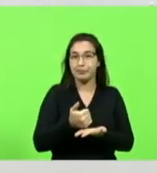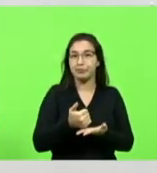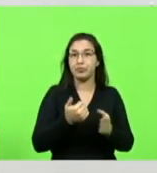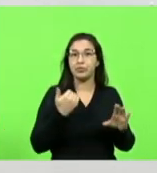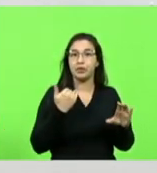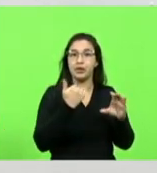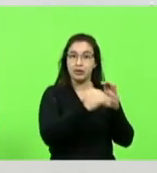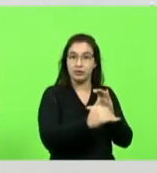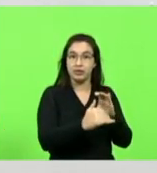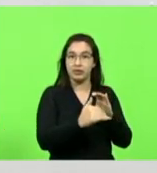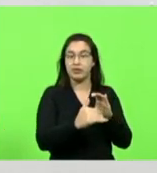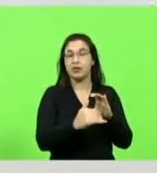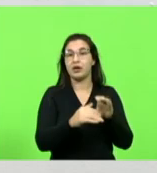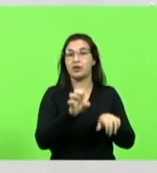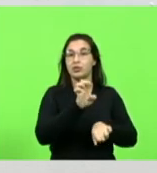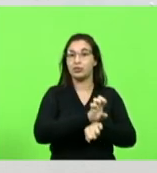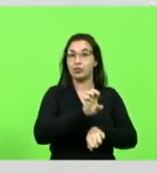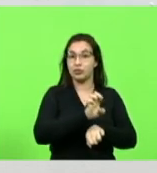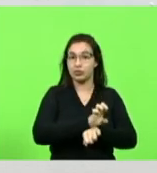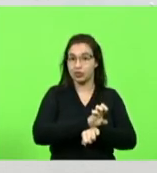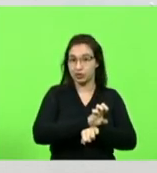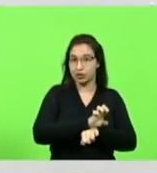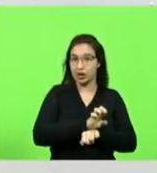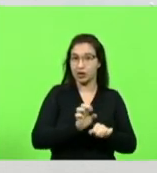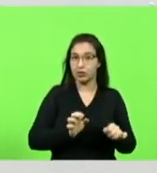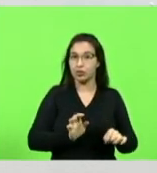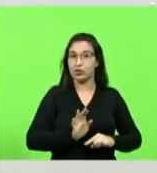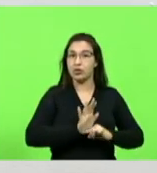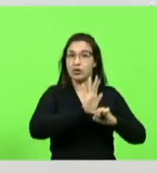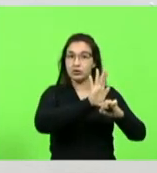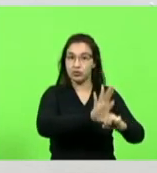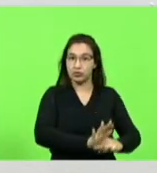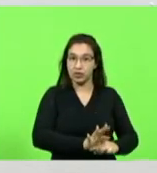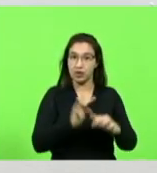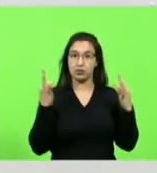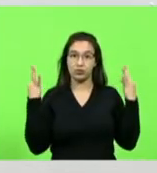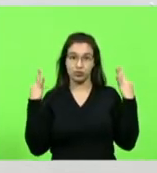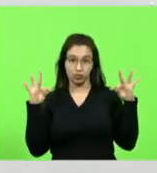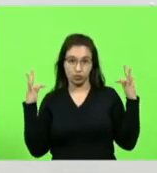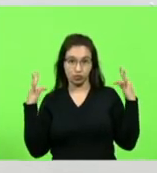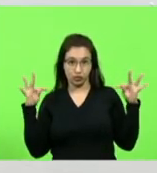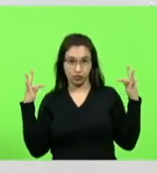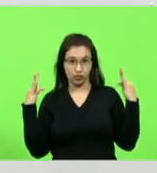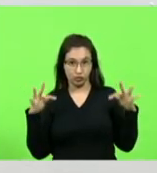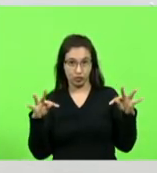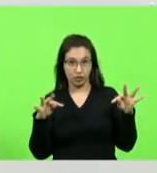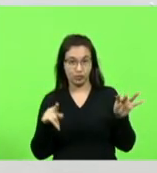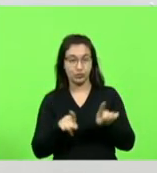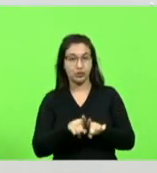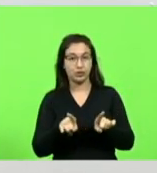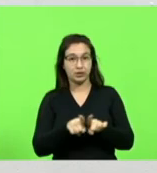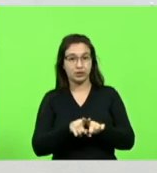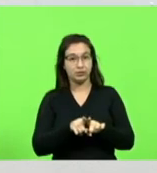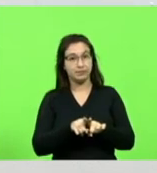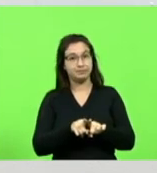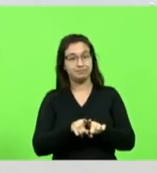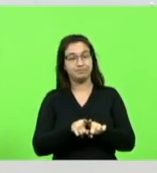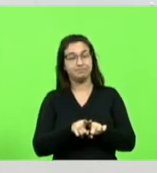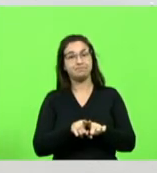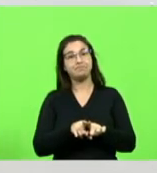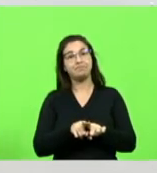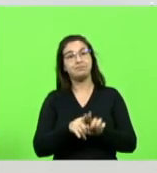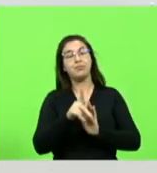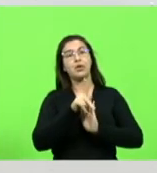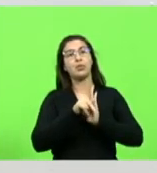repassados ao Fundo Estadual de Incentivo ao Turista, ao Turismo, o Funturismo. O projeto